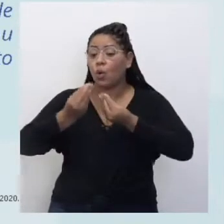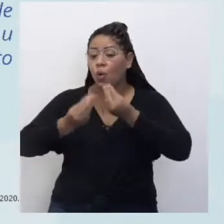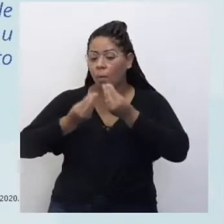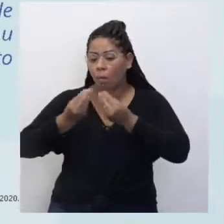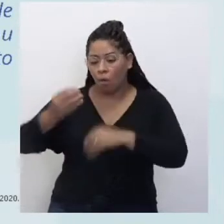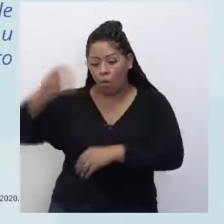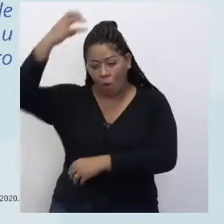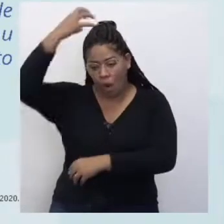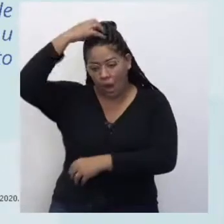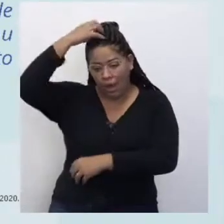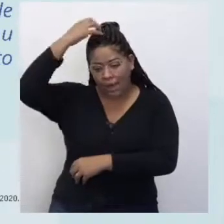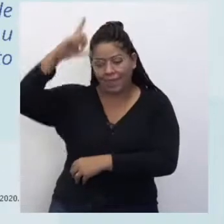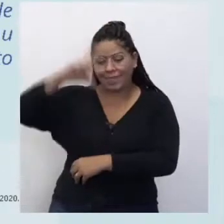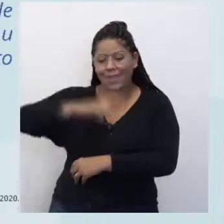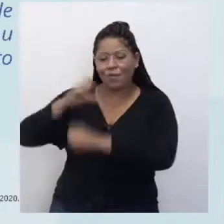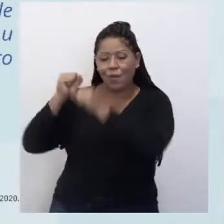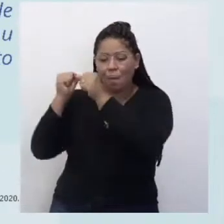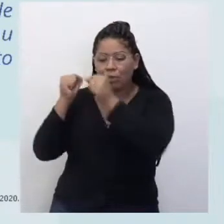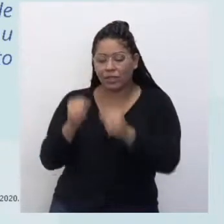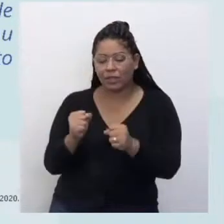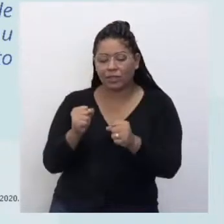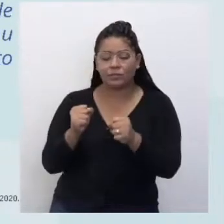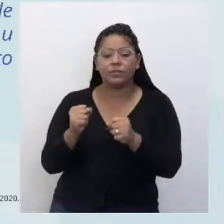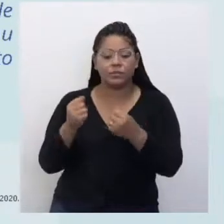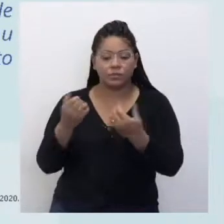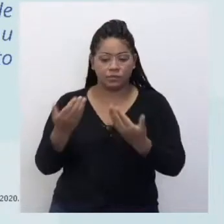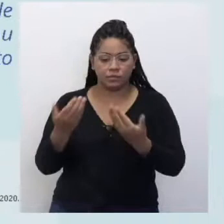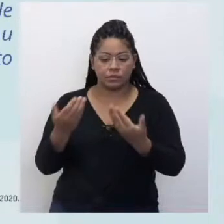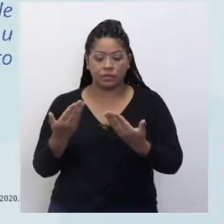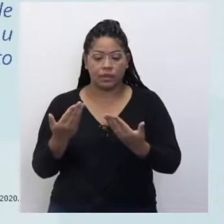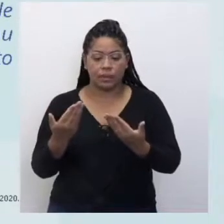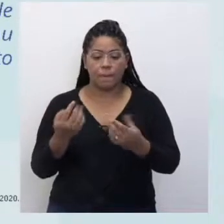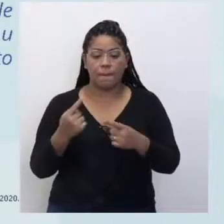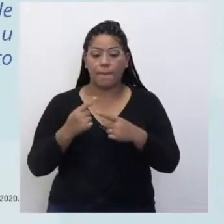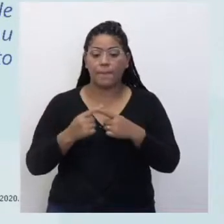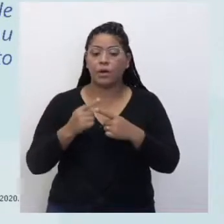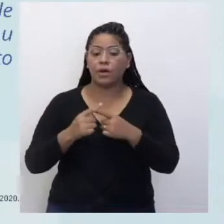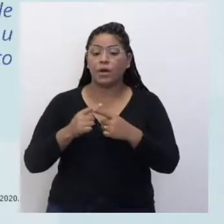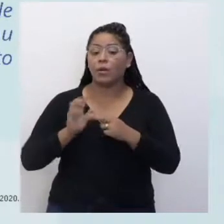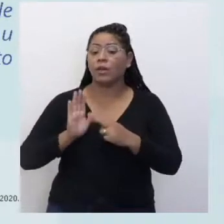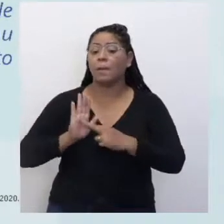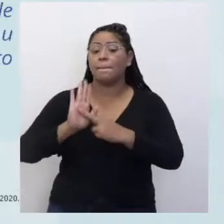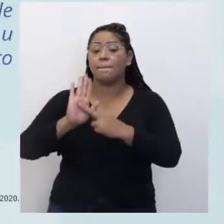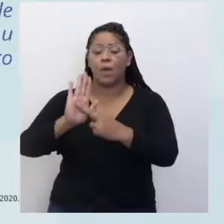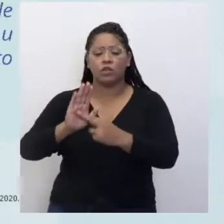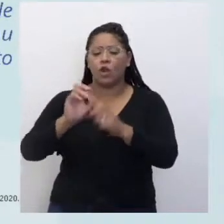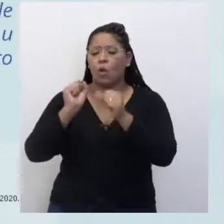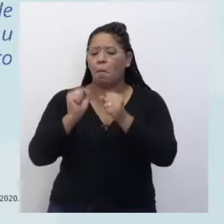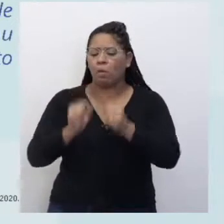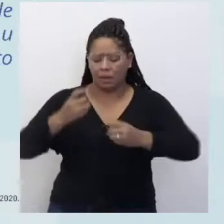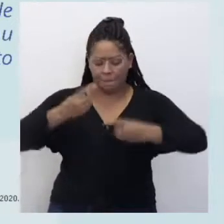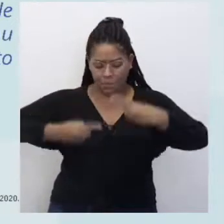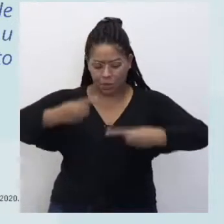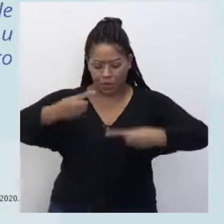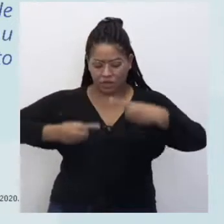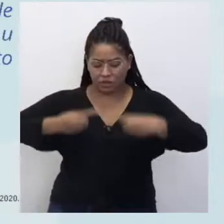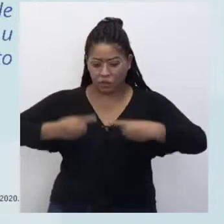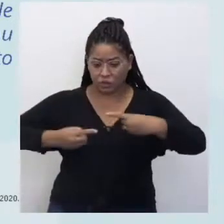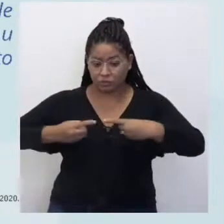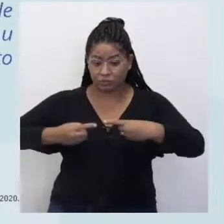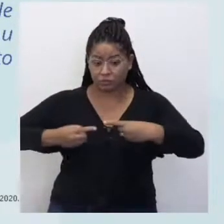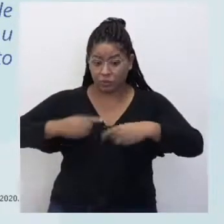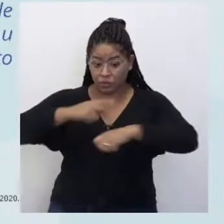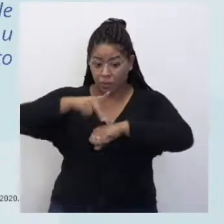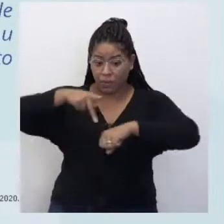rei naquele momento. Então, quais indícios são esses? O que esse excerto nos indica a respeito do poder político no rei na Inglaterra do